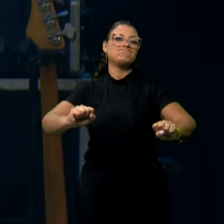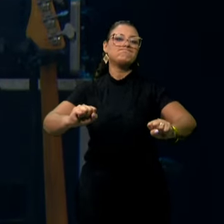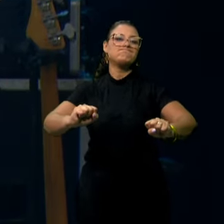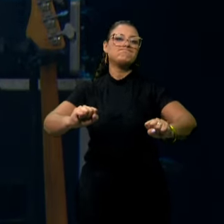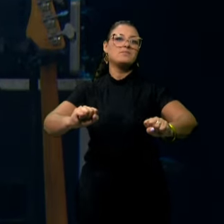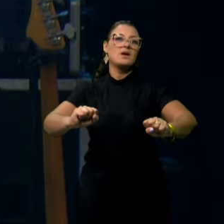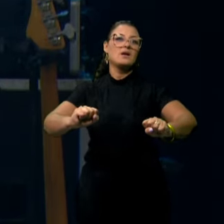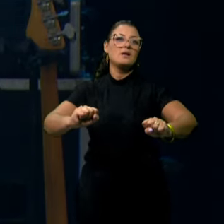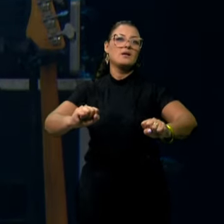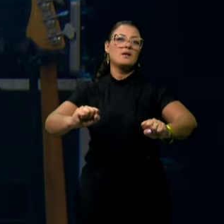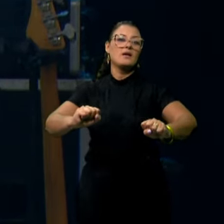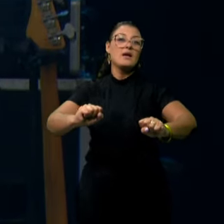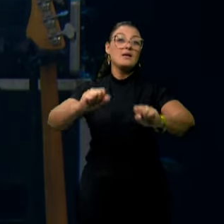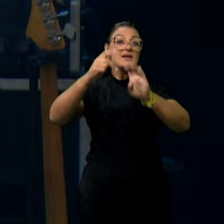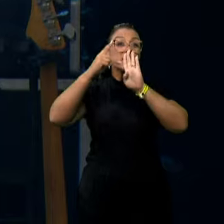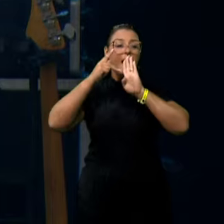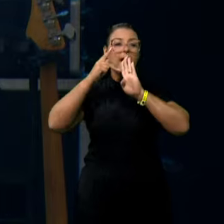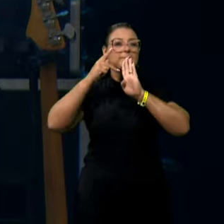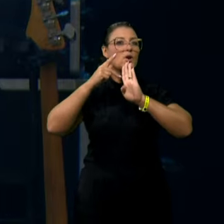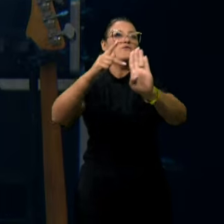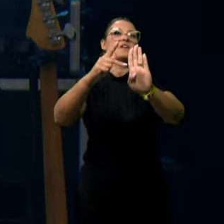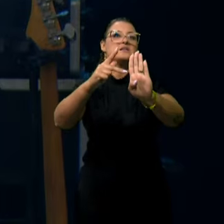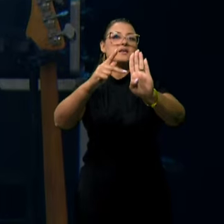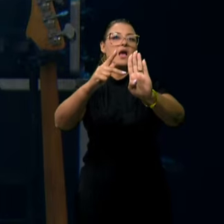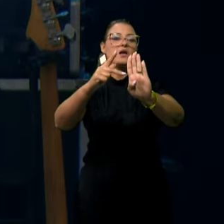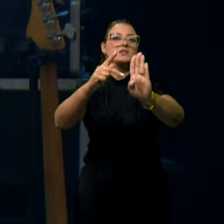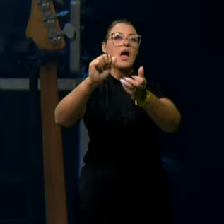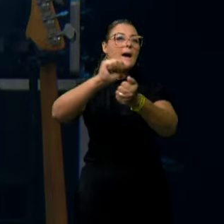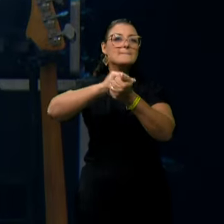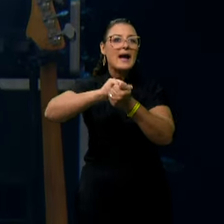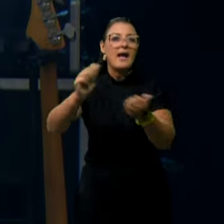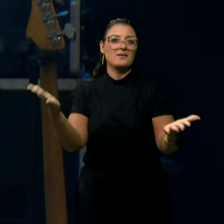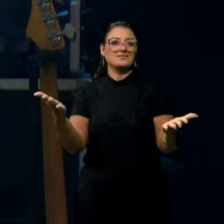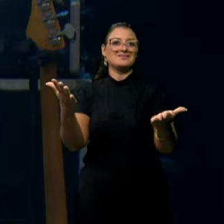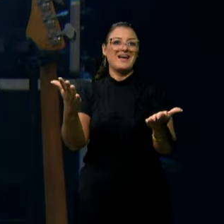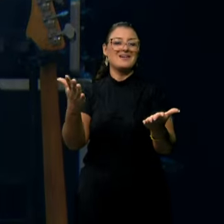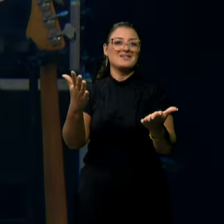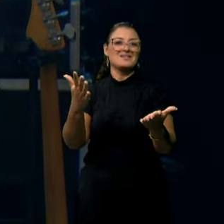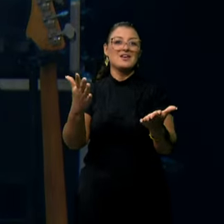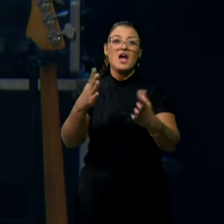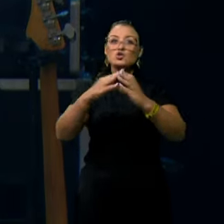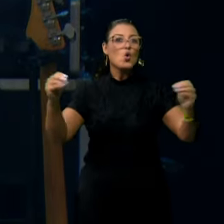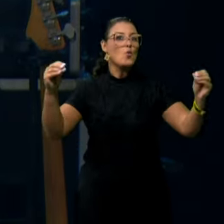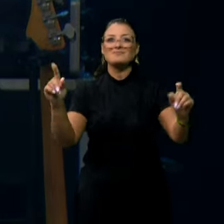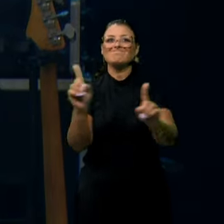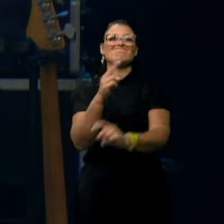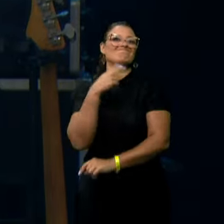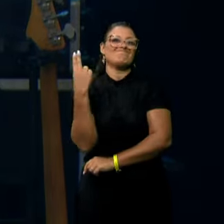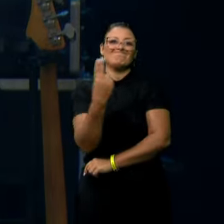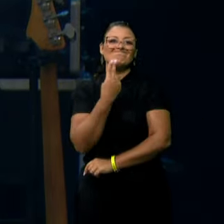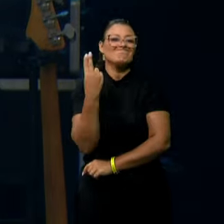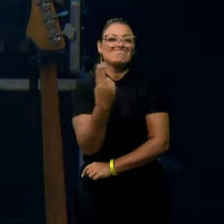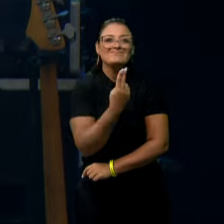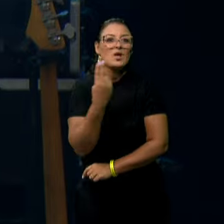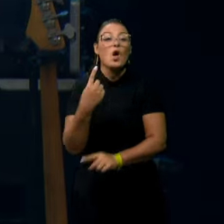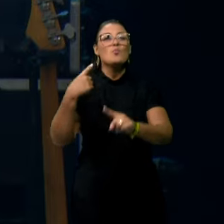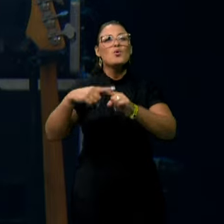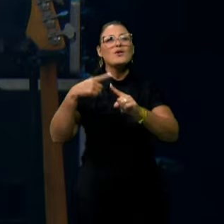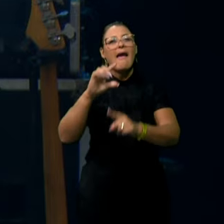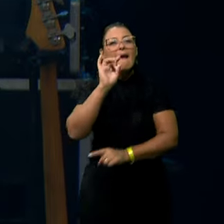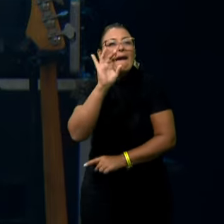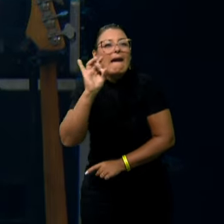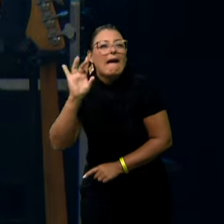que essas palavras sejam apagadas se cumprirão porque de trás de cada um Era essas